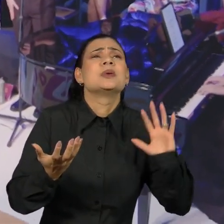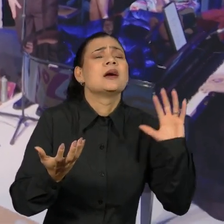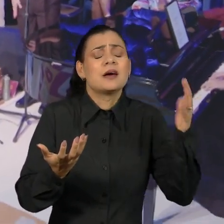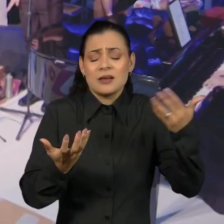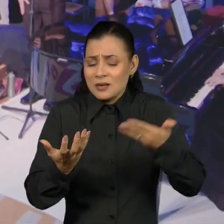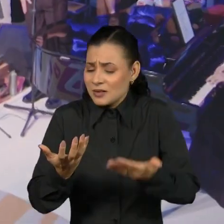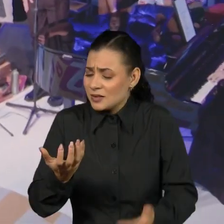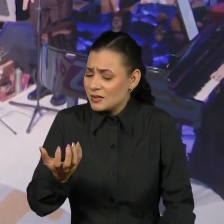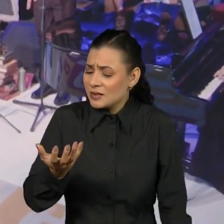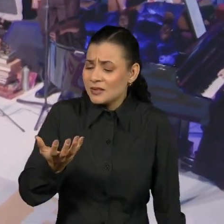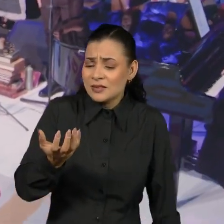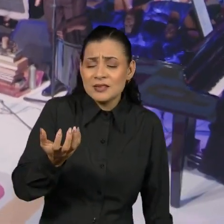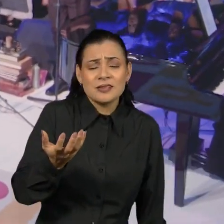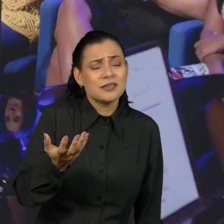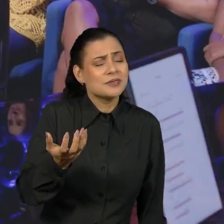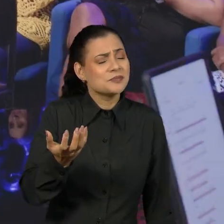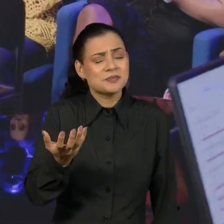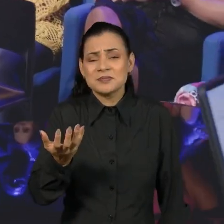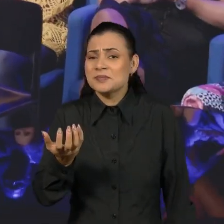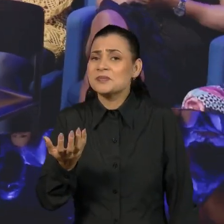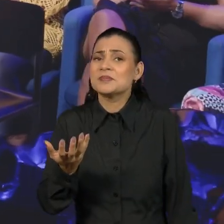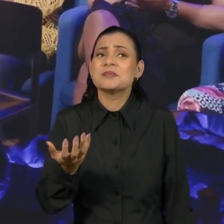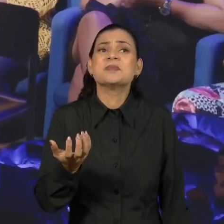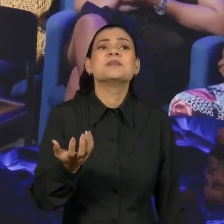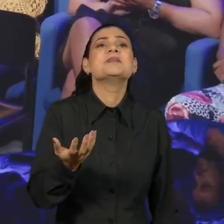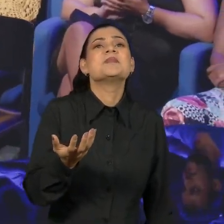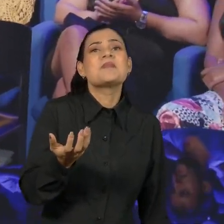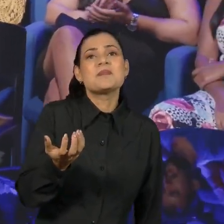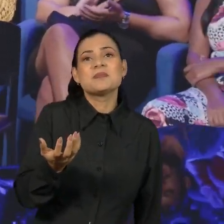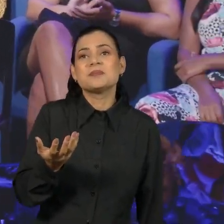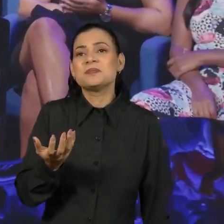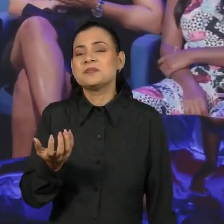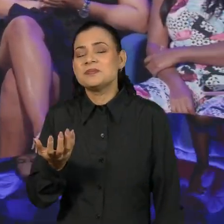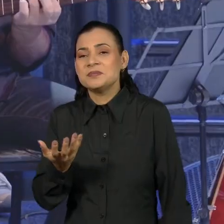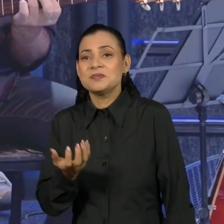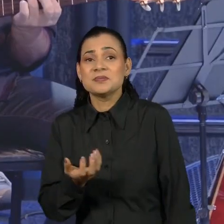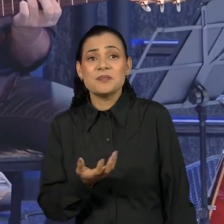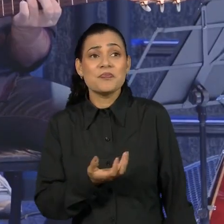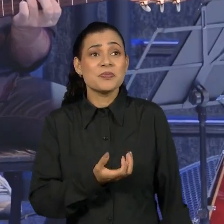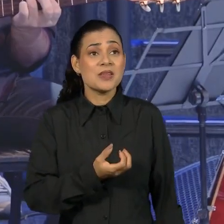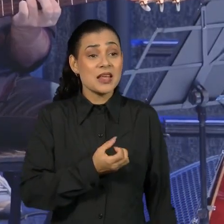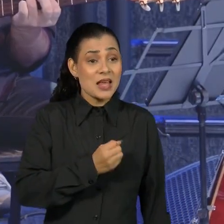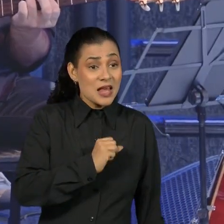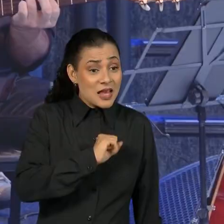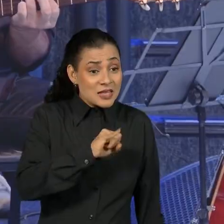que só quando cruza Ipiranga e Avenida São João.